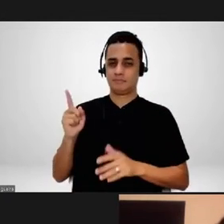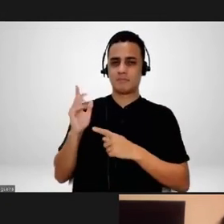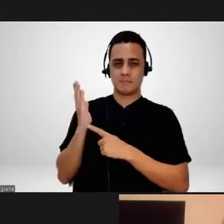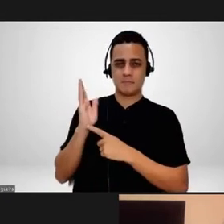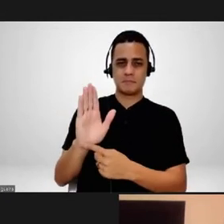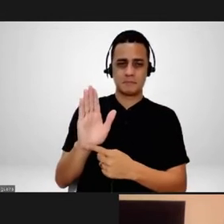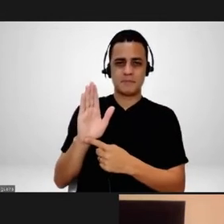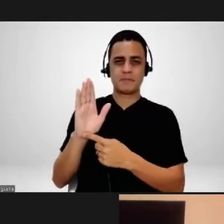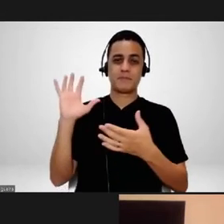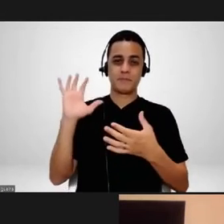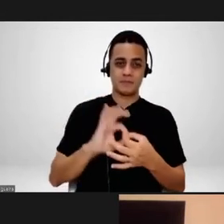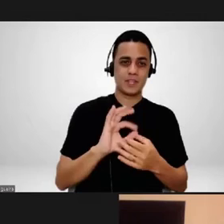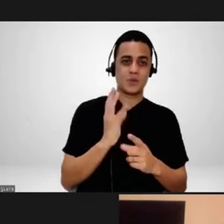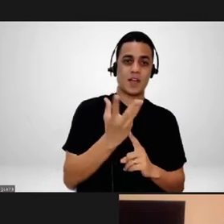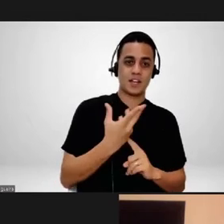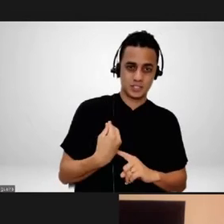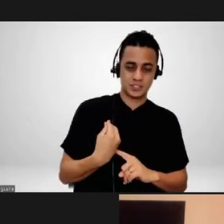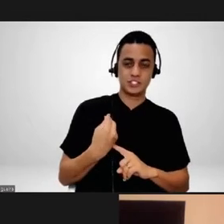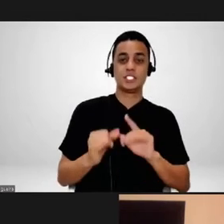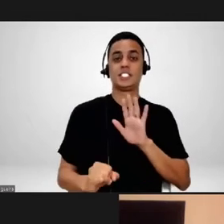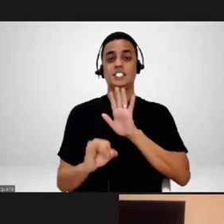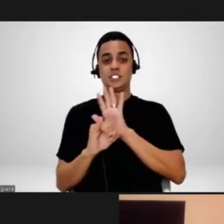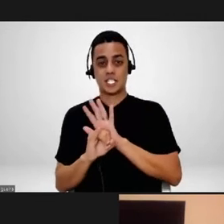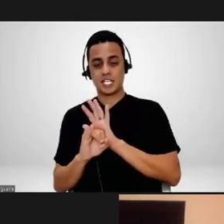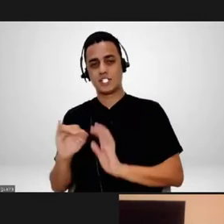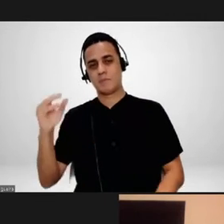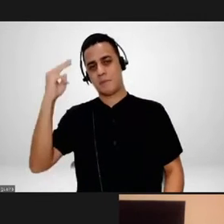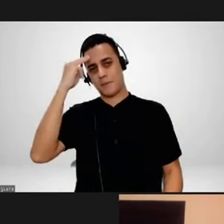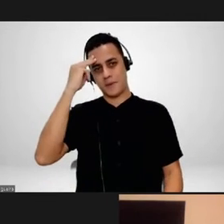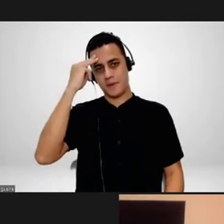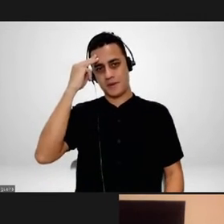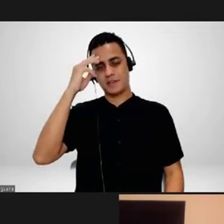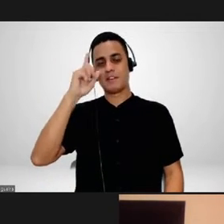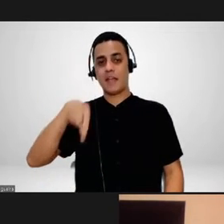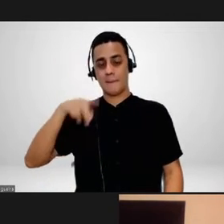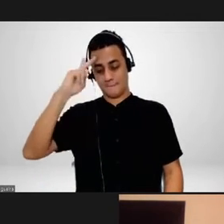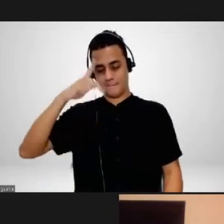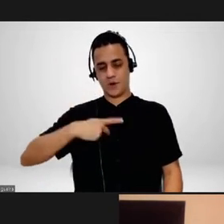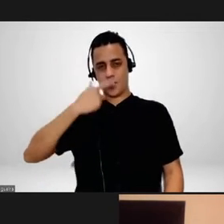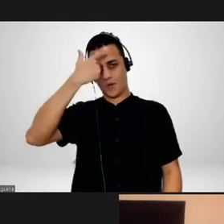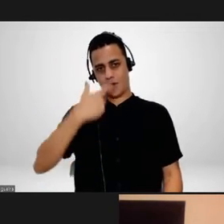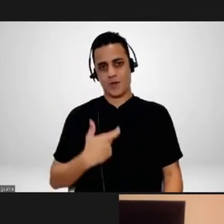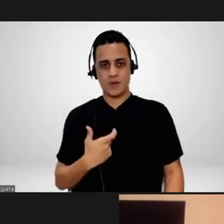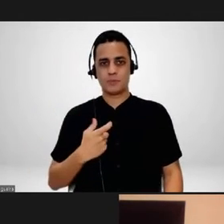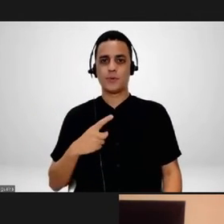apresentado relaciona arte, identidade e memória, que é de si mesma, e é